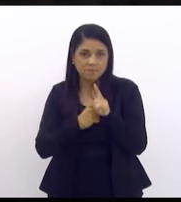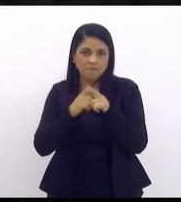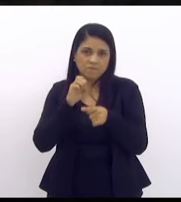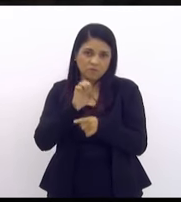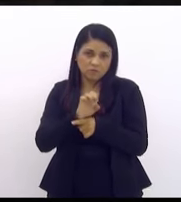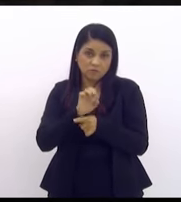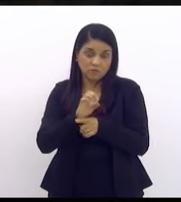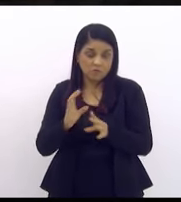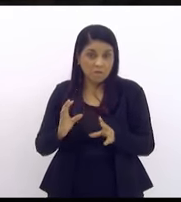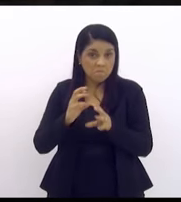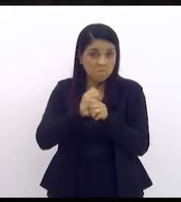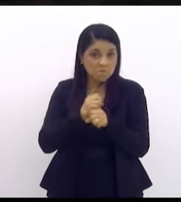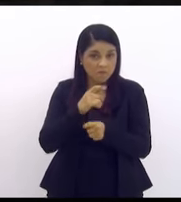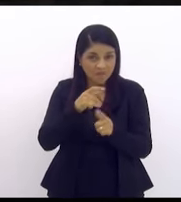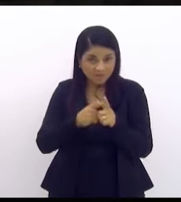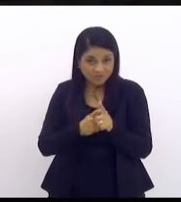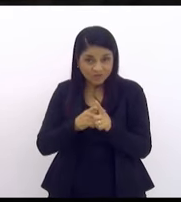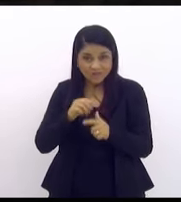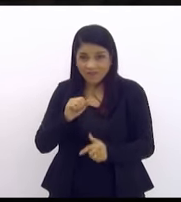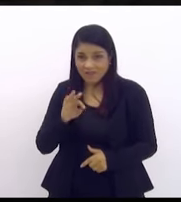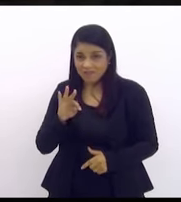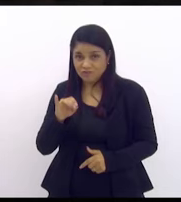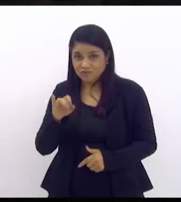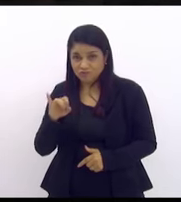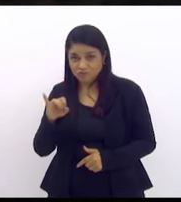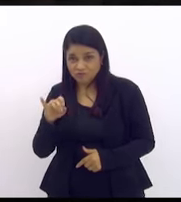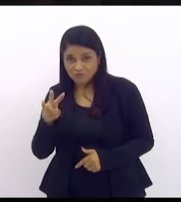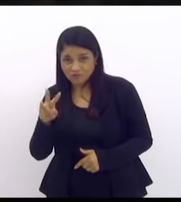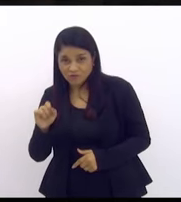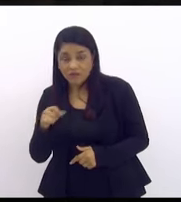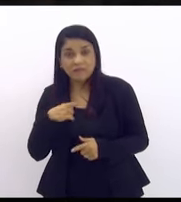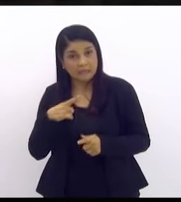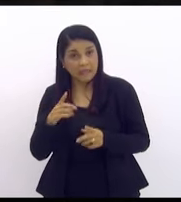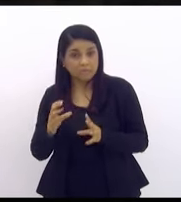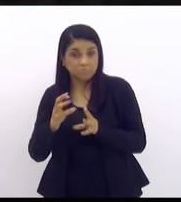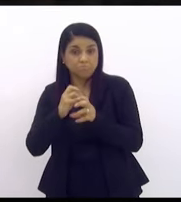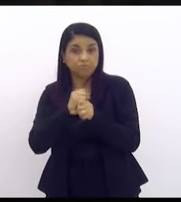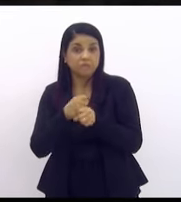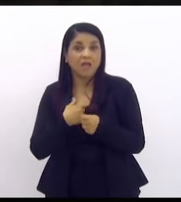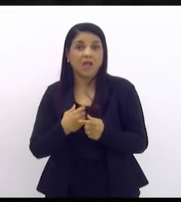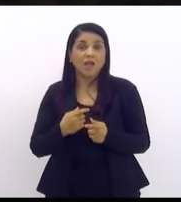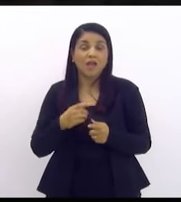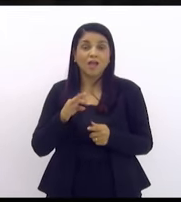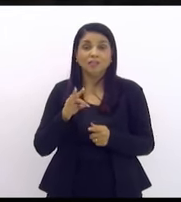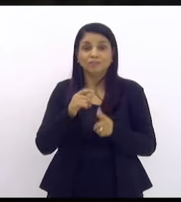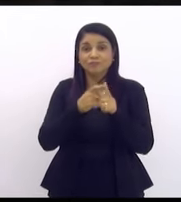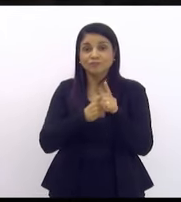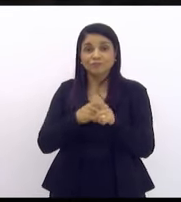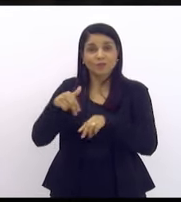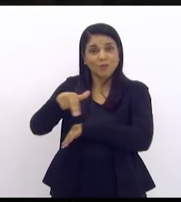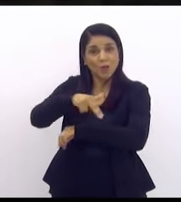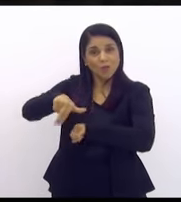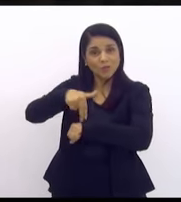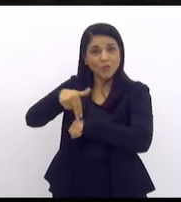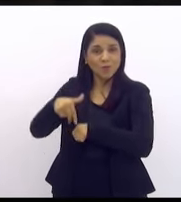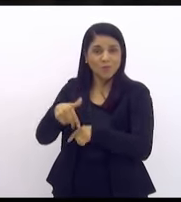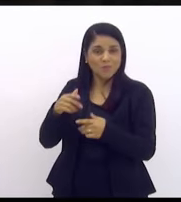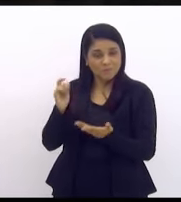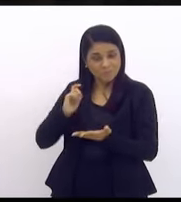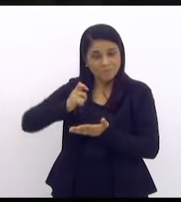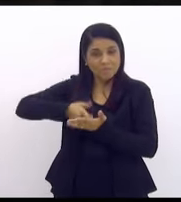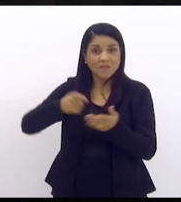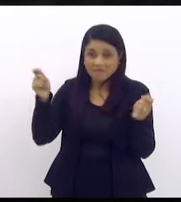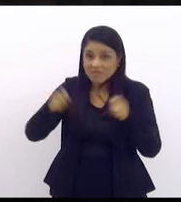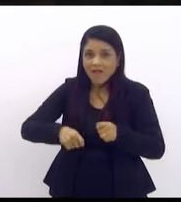montante da dívida ativa, a gente tem quase todo montante da nossa dívida com a União. Então,